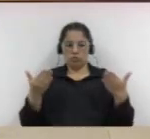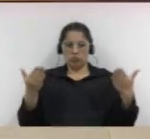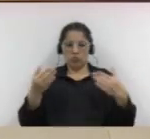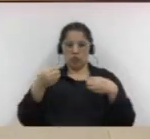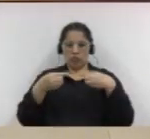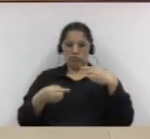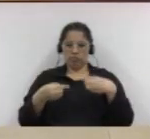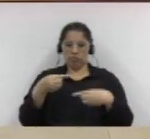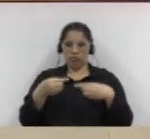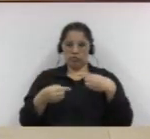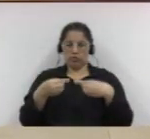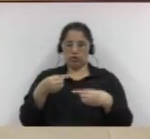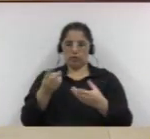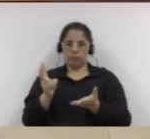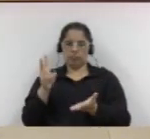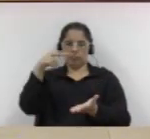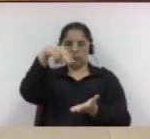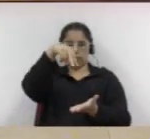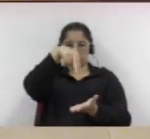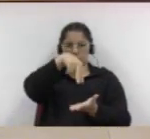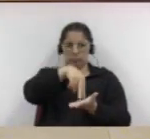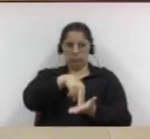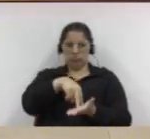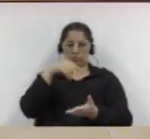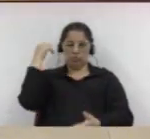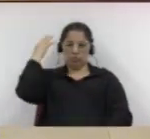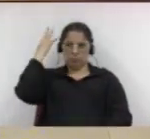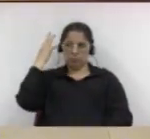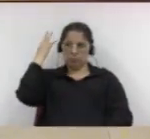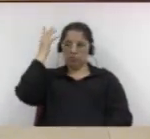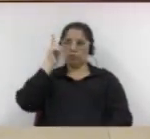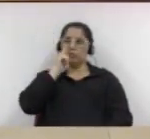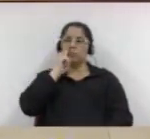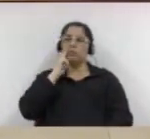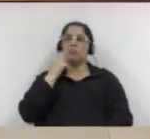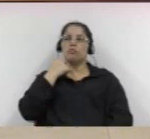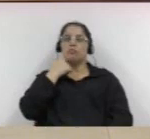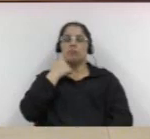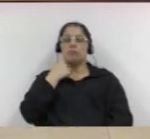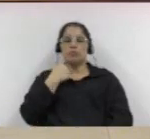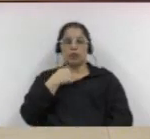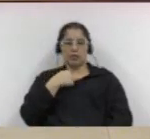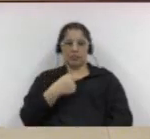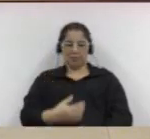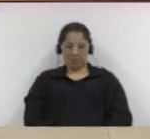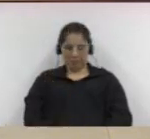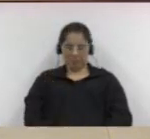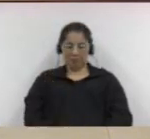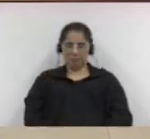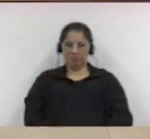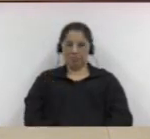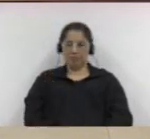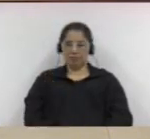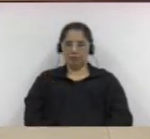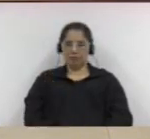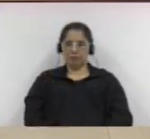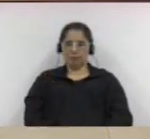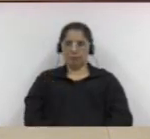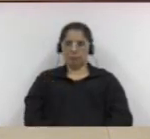em discussão. Para discutir o requerimento, vereador Nilton. Eu quero discutir.